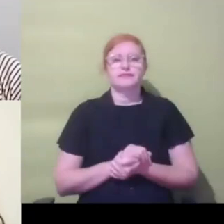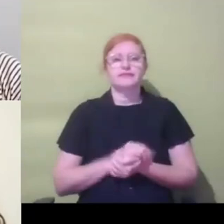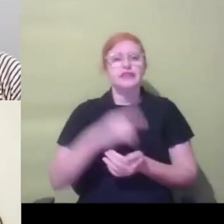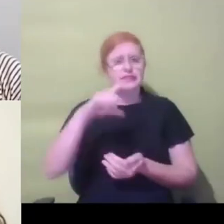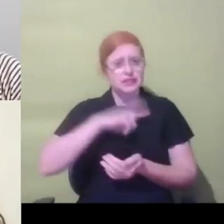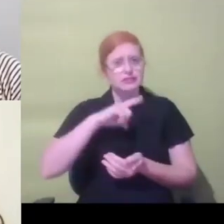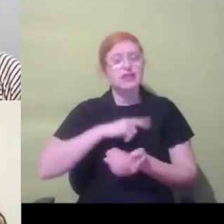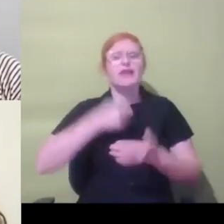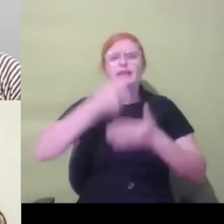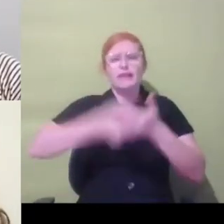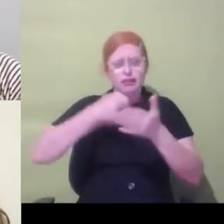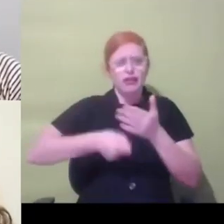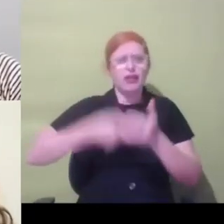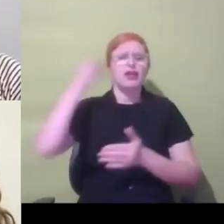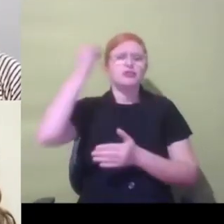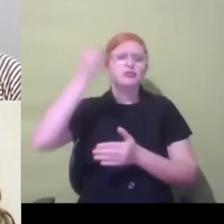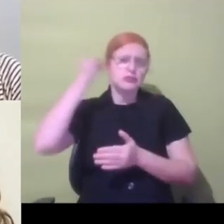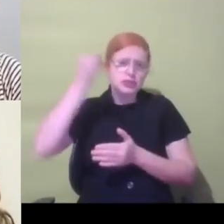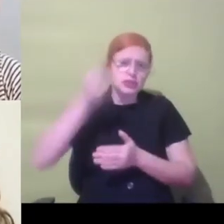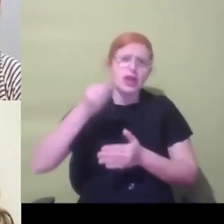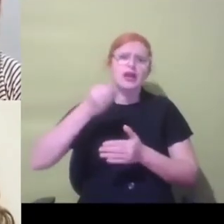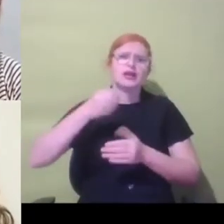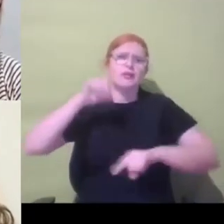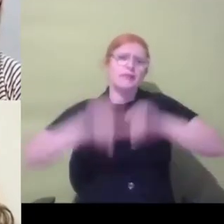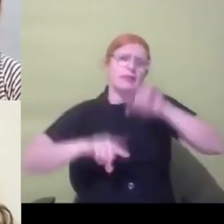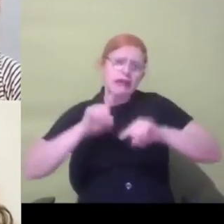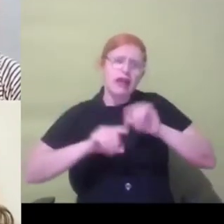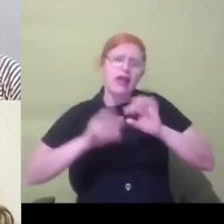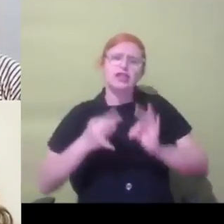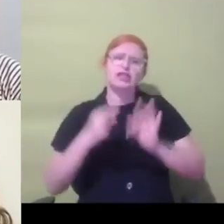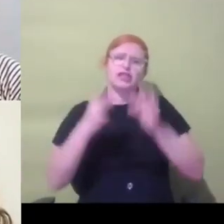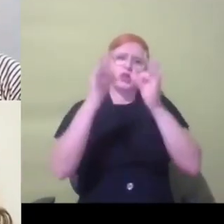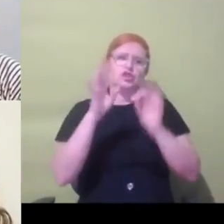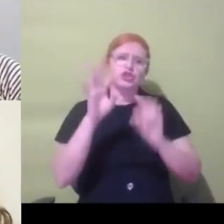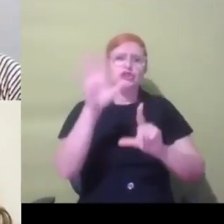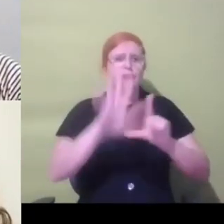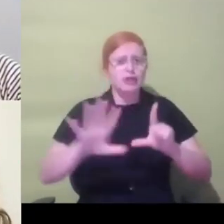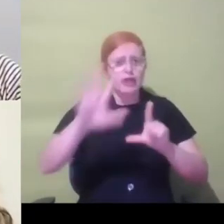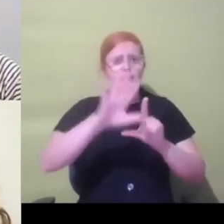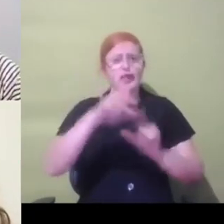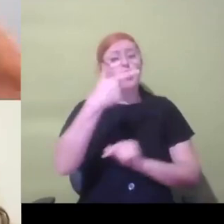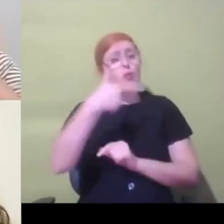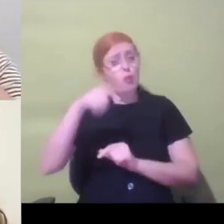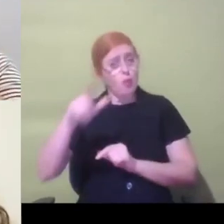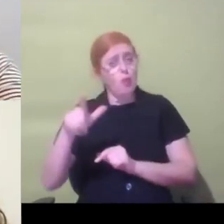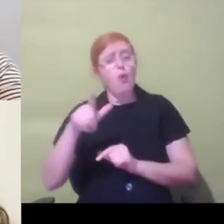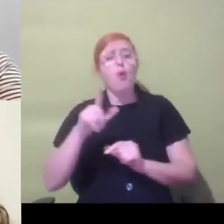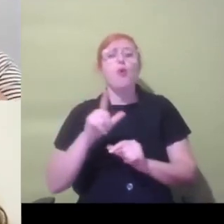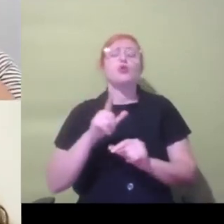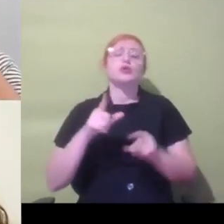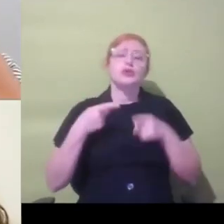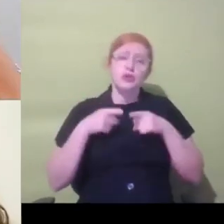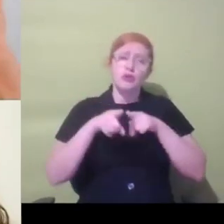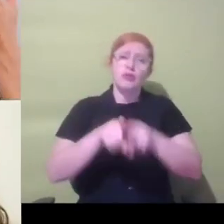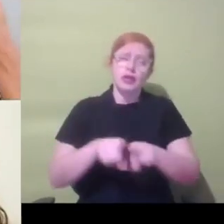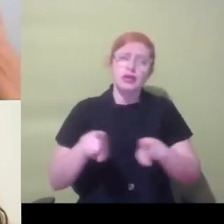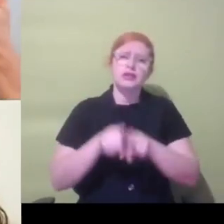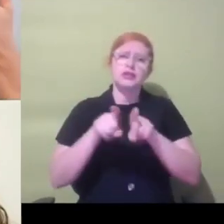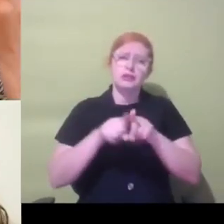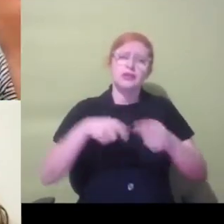gente tem tentado experimentar recursos, né? E trocar É, ideias, eu acho, com as outras companheiras que também estão atuando na internet,